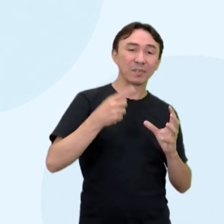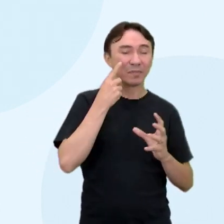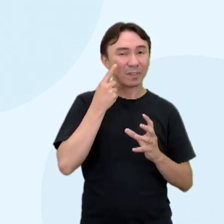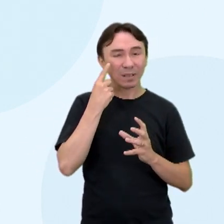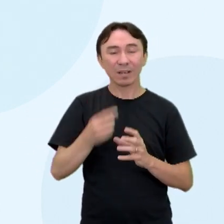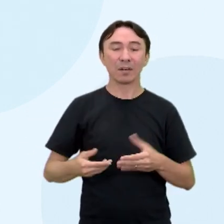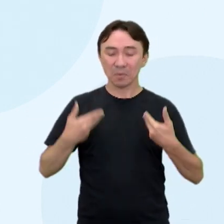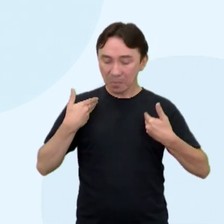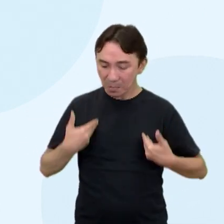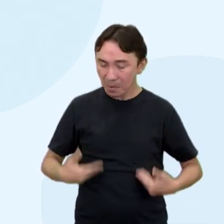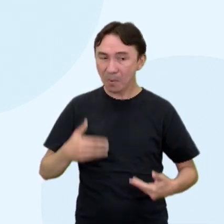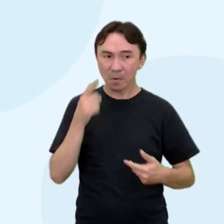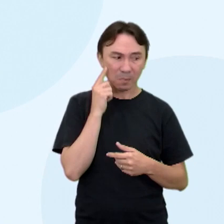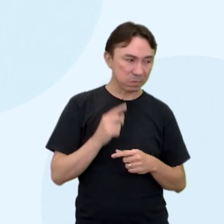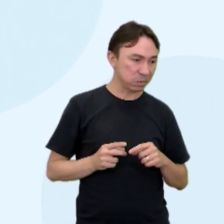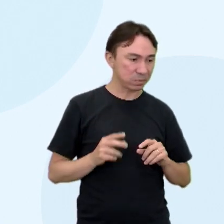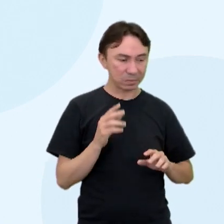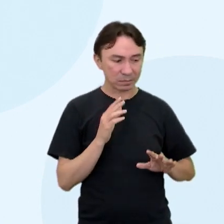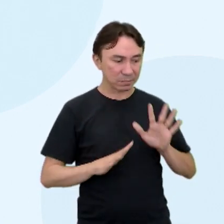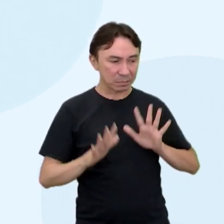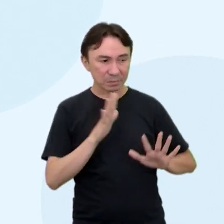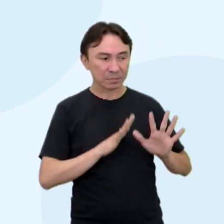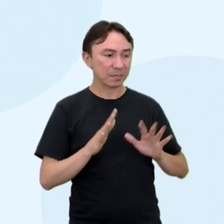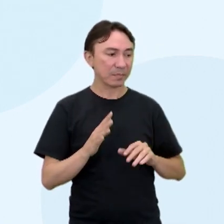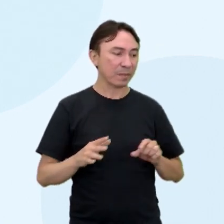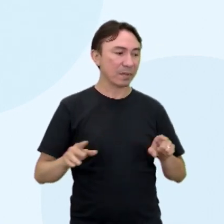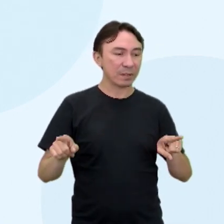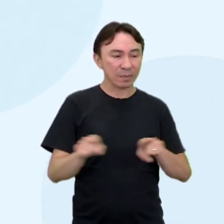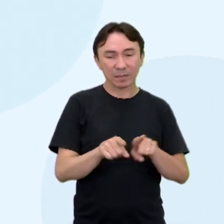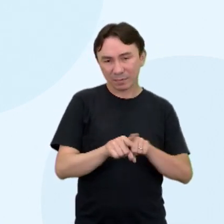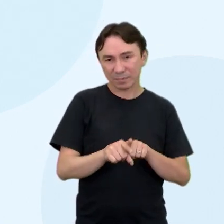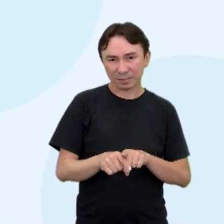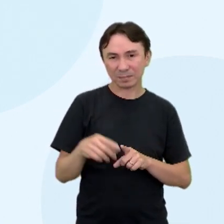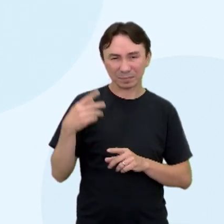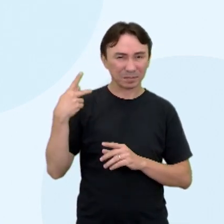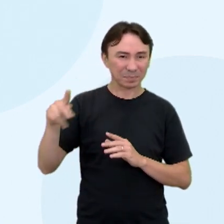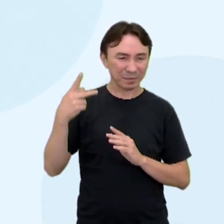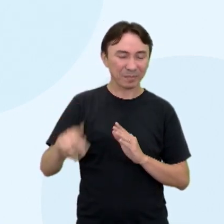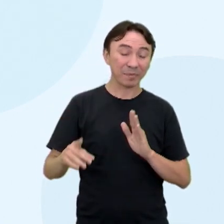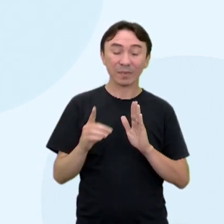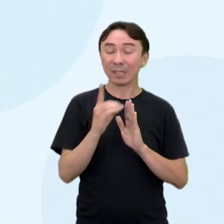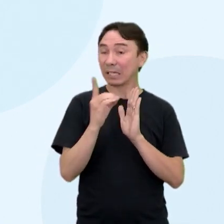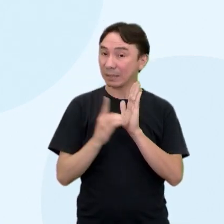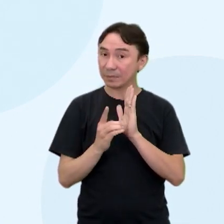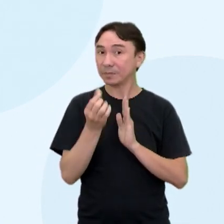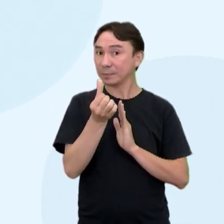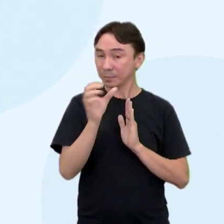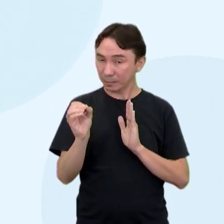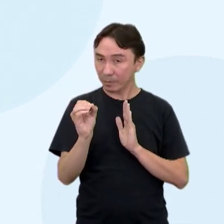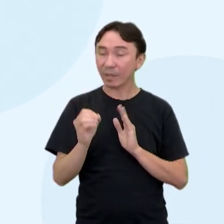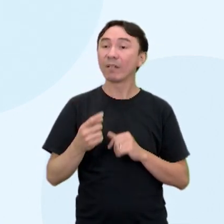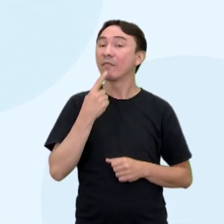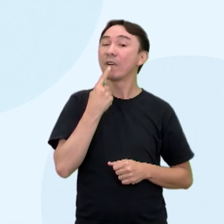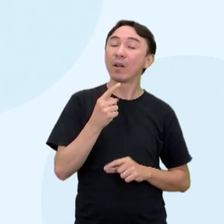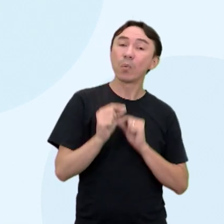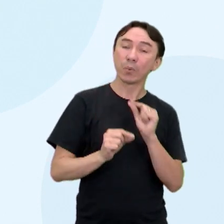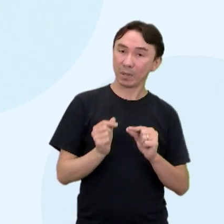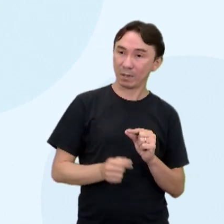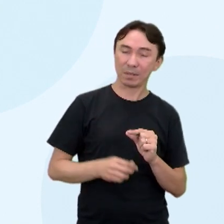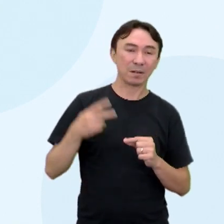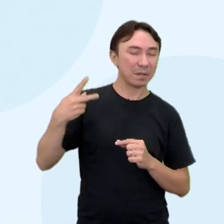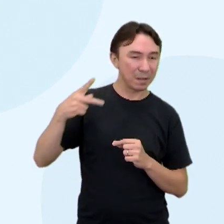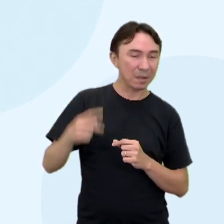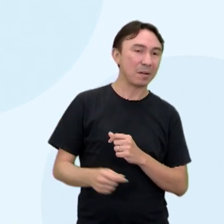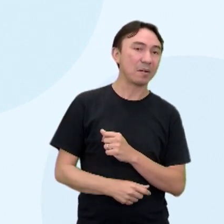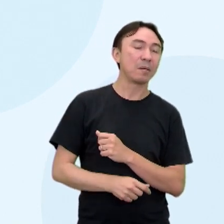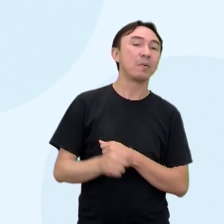humanos, e nem vamos ainda repensar relações raciais antes dos anos 60, né? Mas, o que eles diziam? A mulher